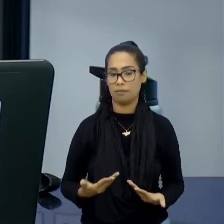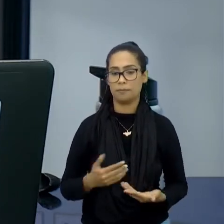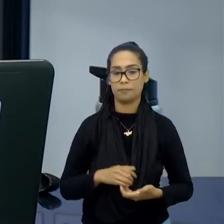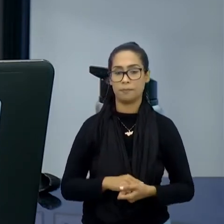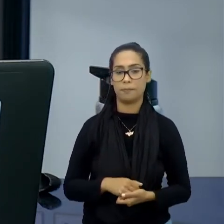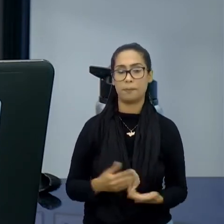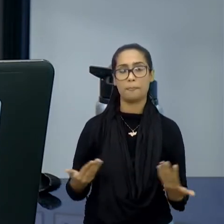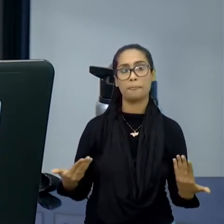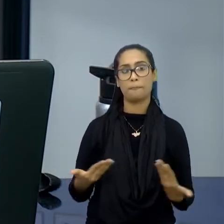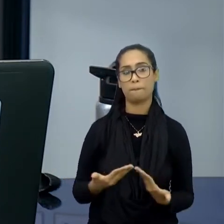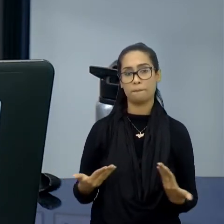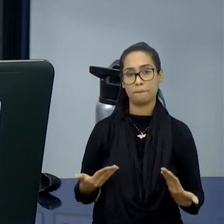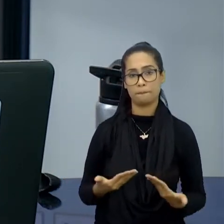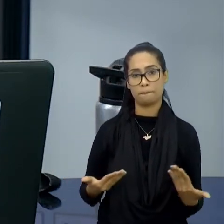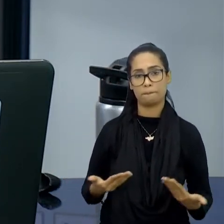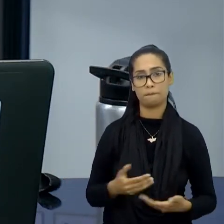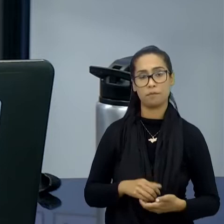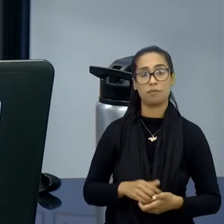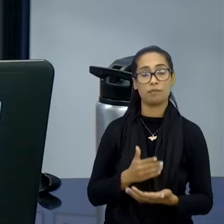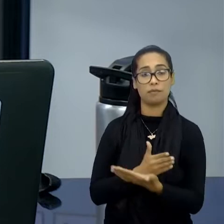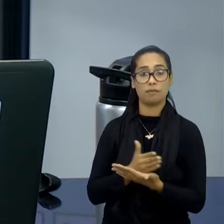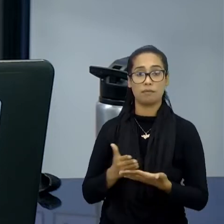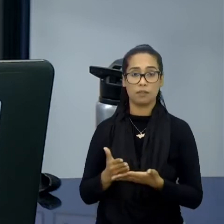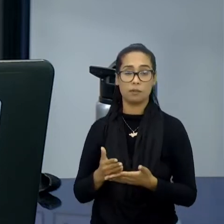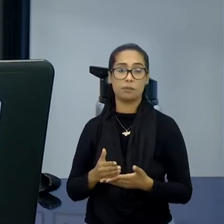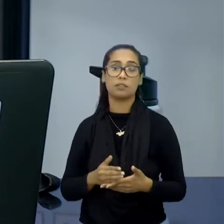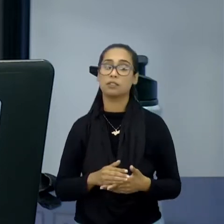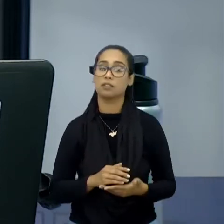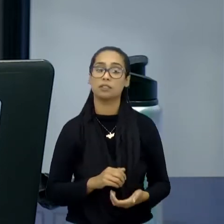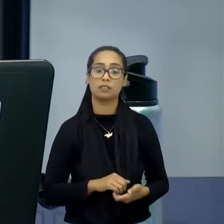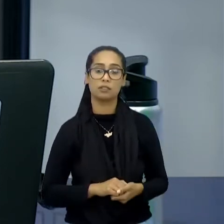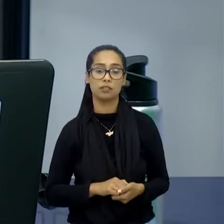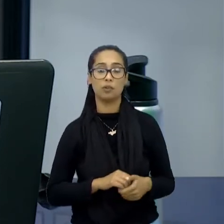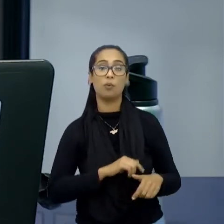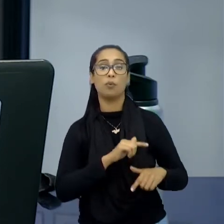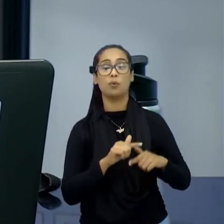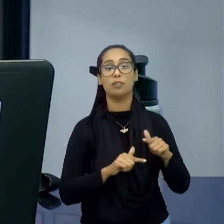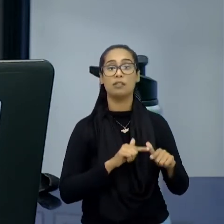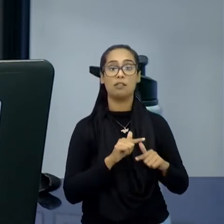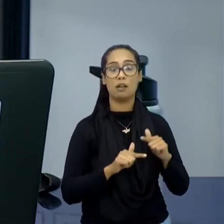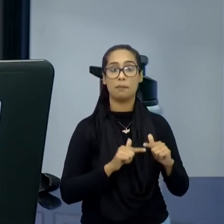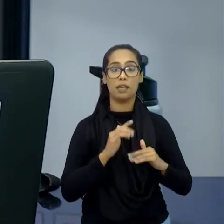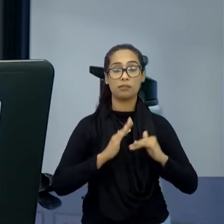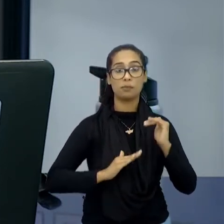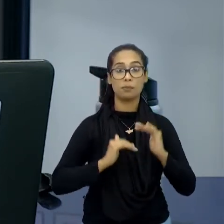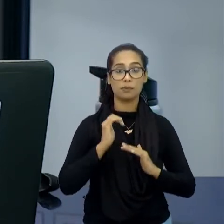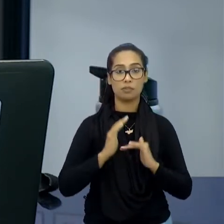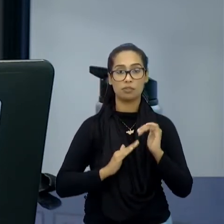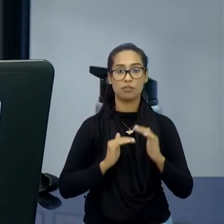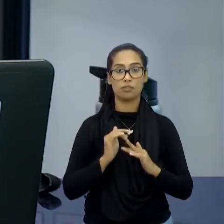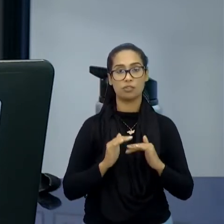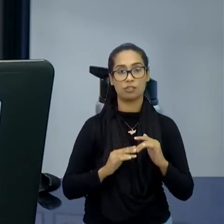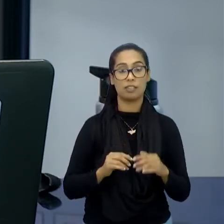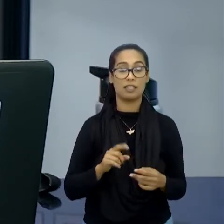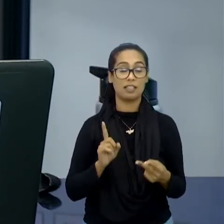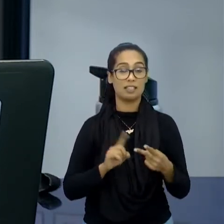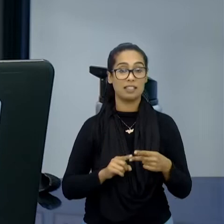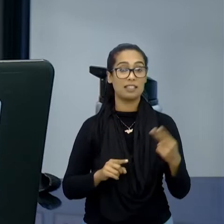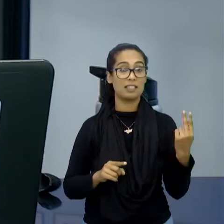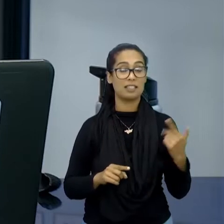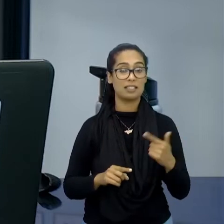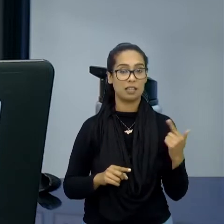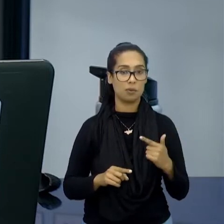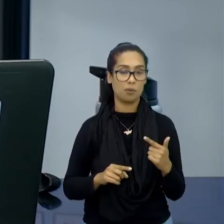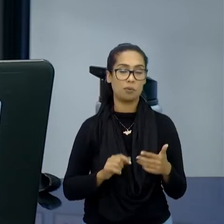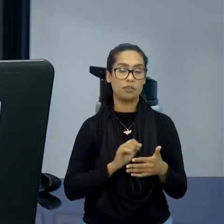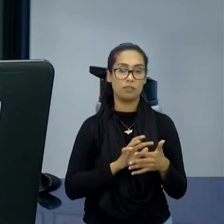Porque hoje a gente está iniciando o trabalho com a segunda atividade desse componente. Então, é importante que a